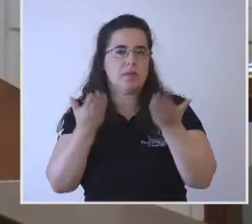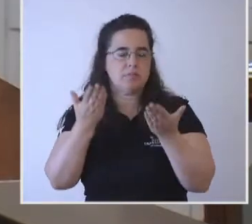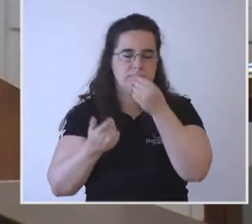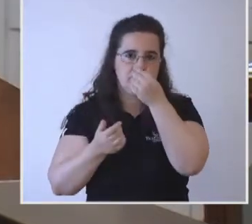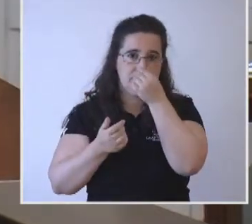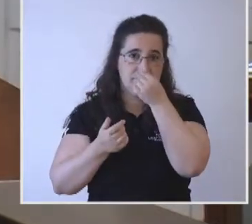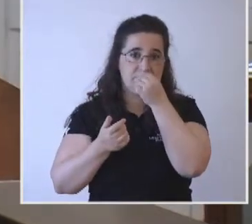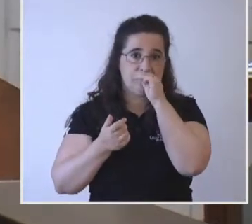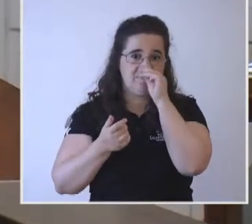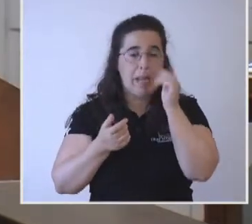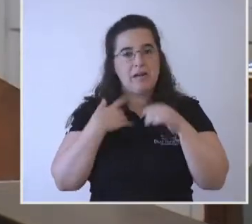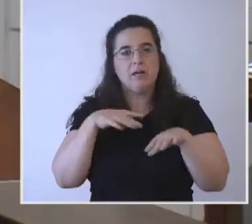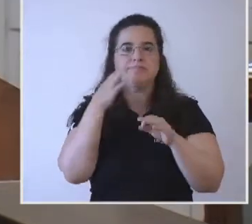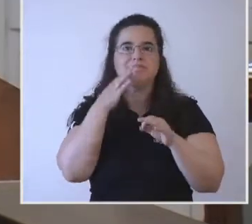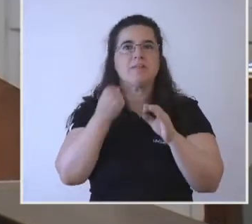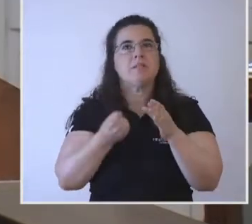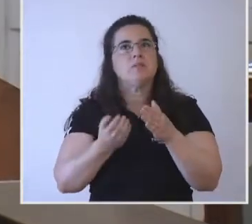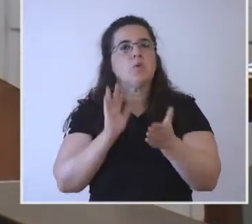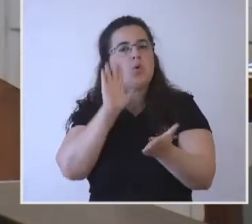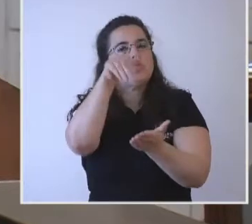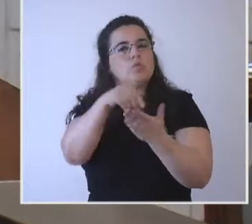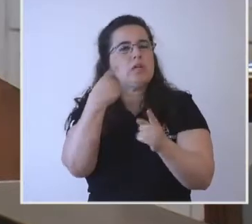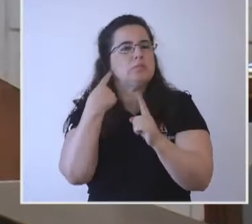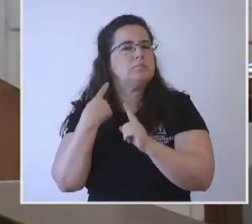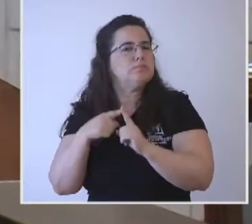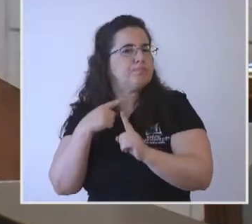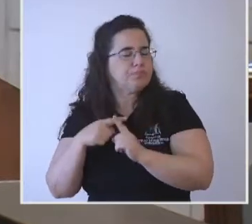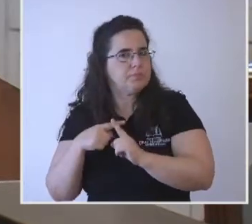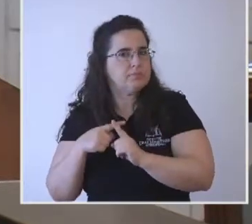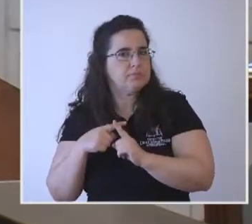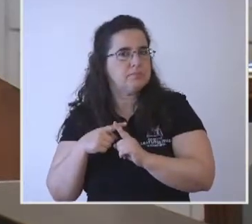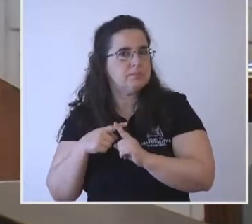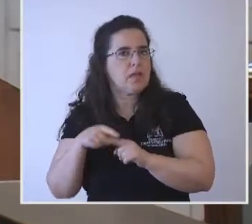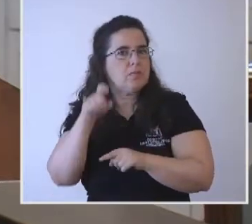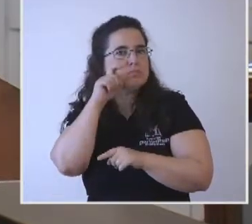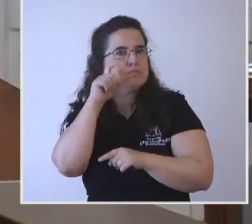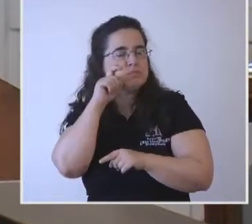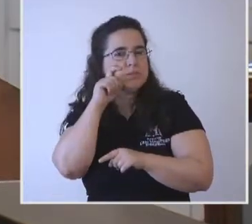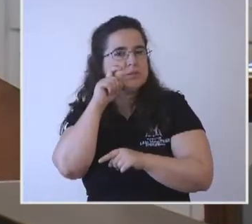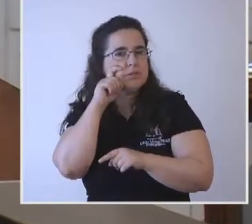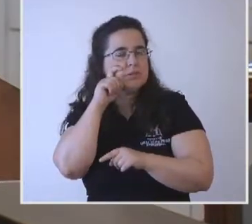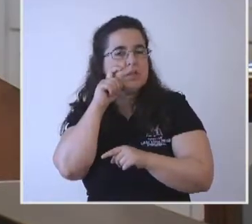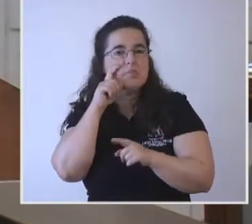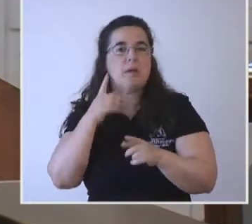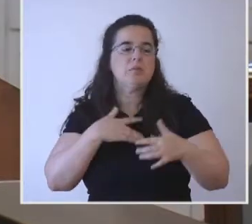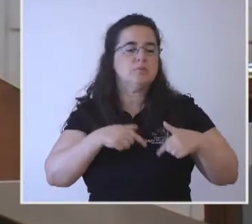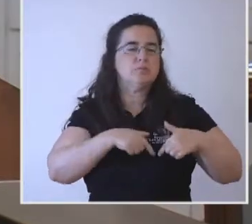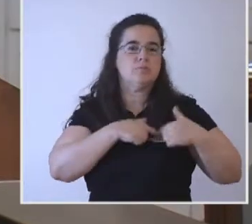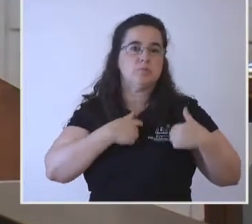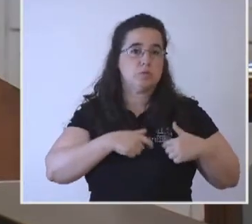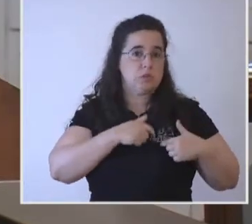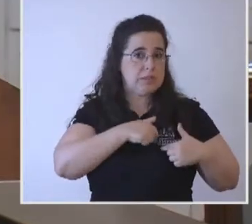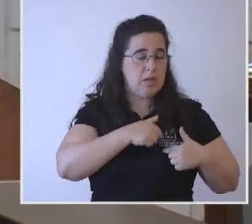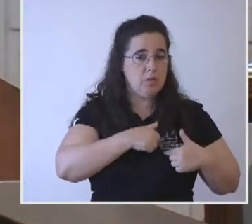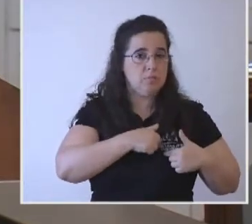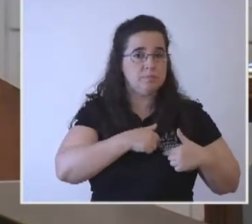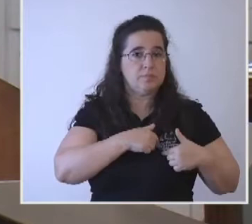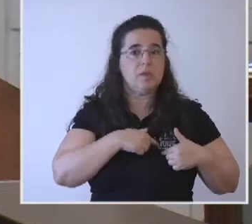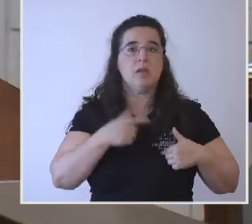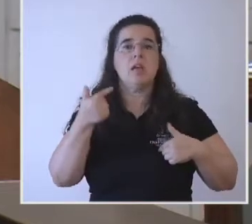Parece haver um efeito protetor. A proteção parece ser maior para os aparelhos cardiovascular, endócrino e